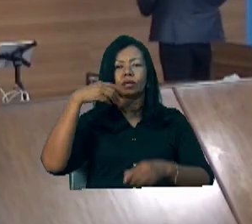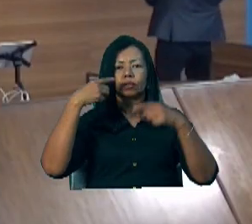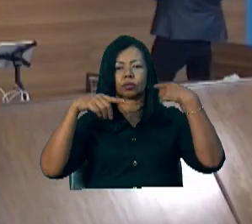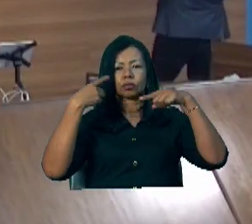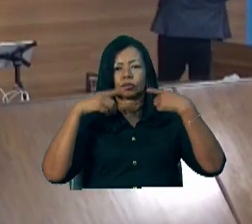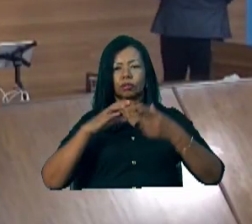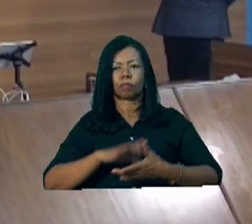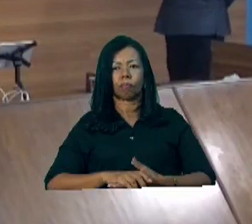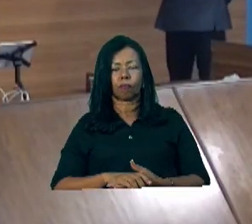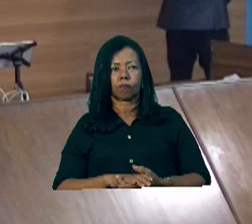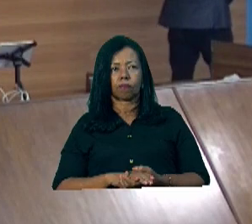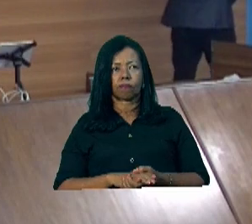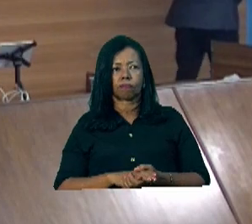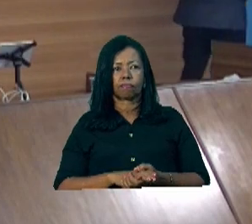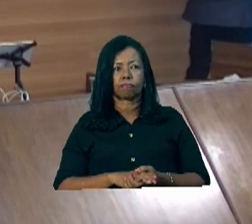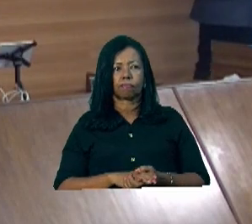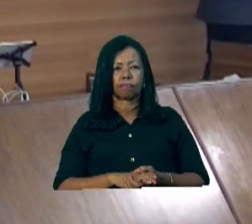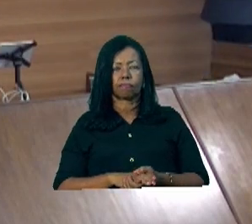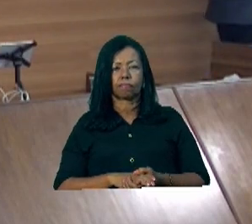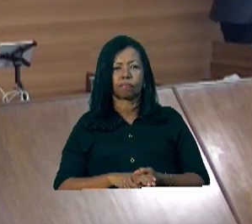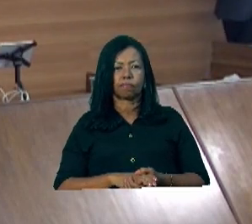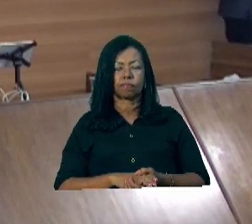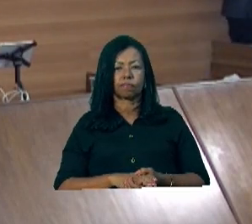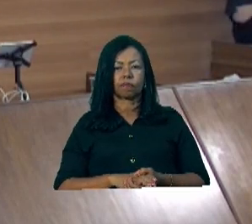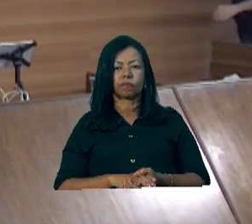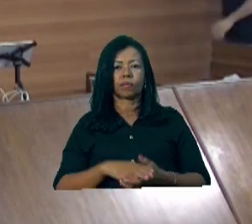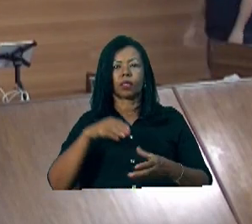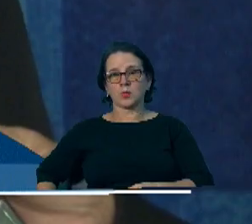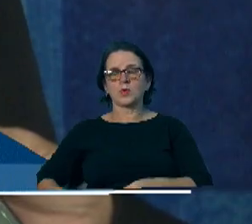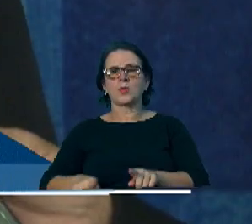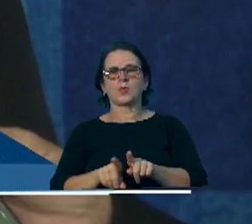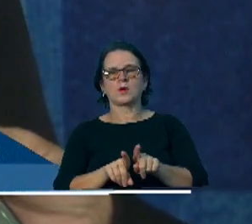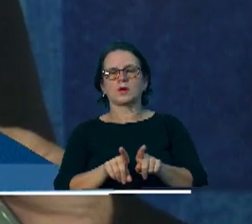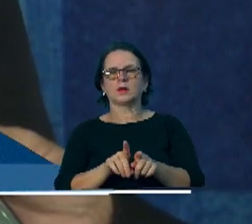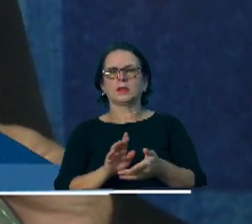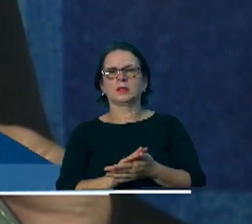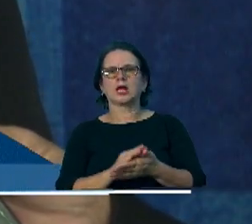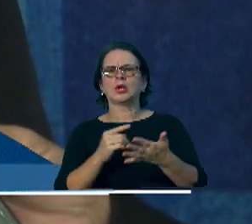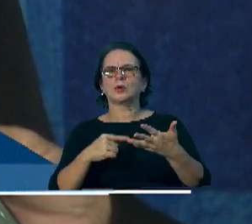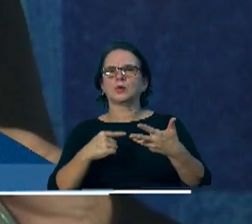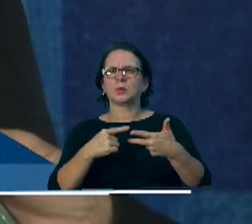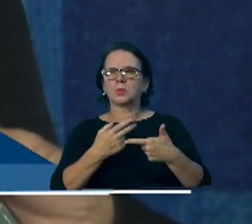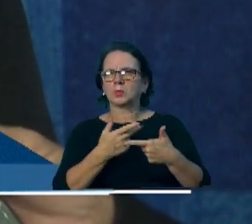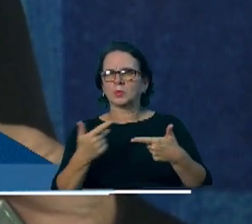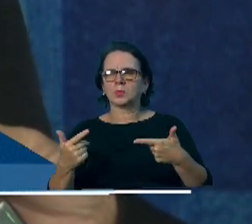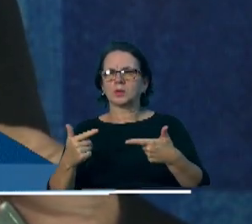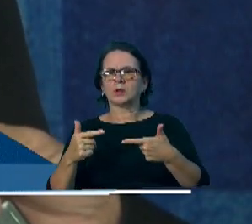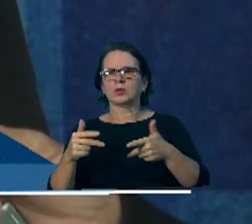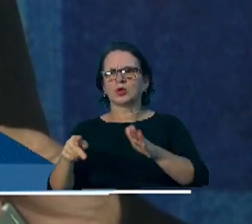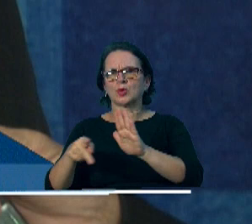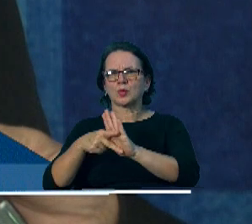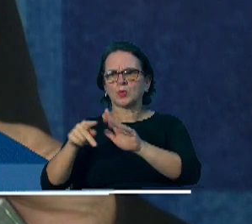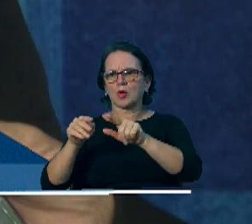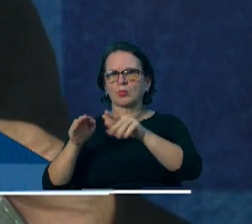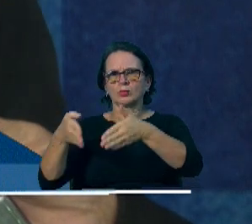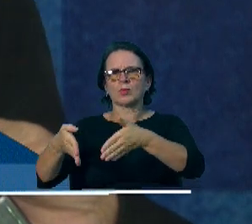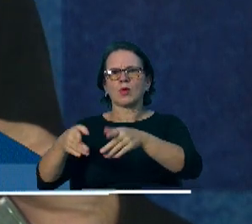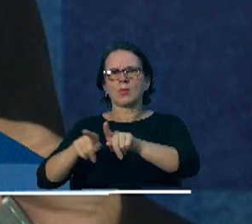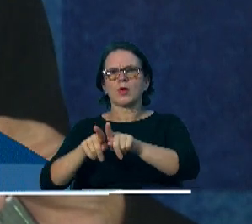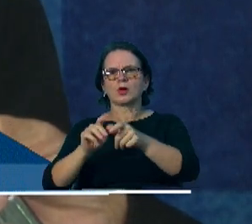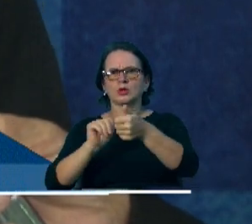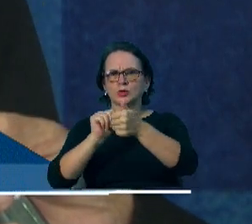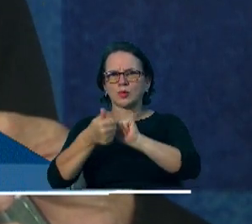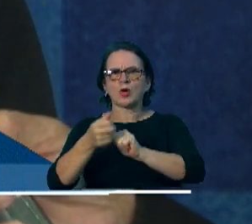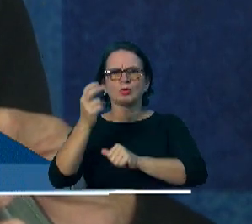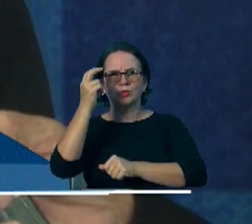tinha me procurado que virasse utilidade pública Associação que tem vários tipos de atividades lá no próprio bairro esporte lazer